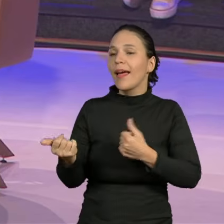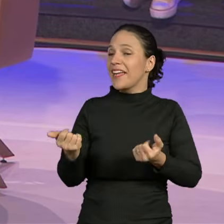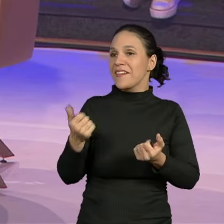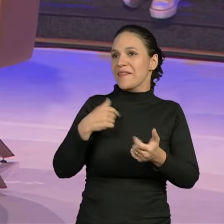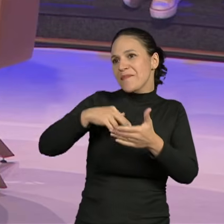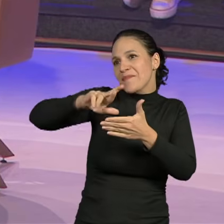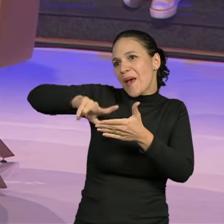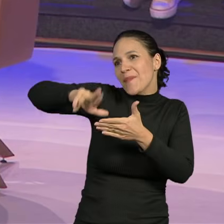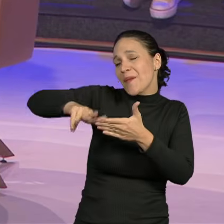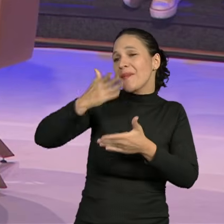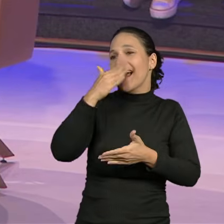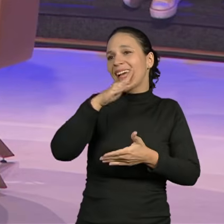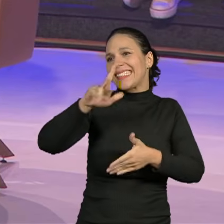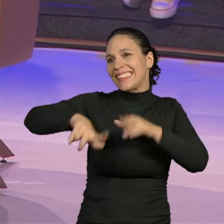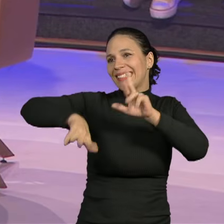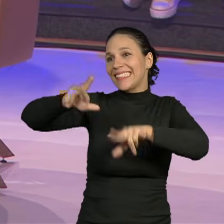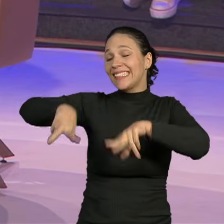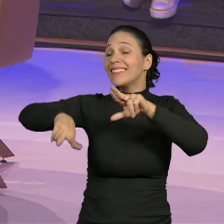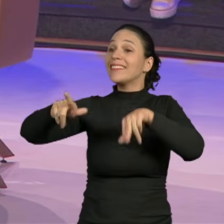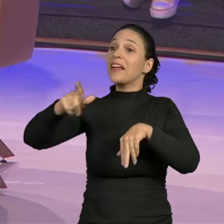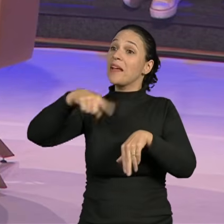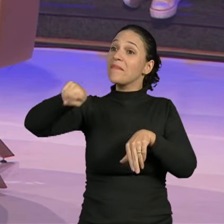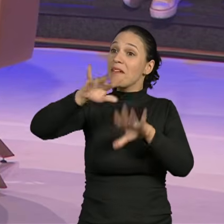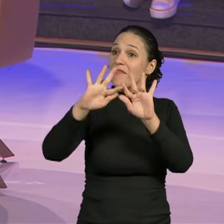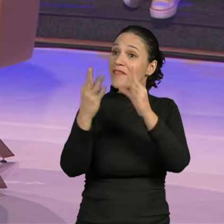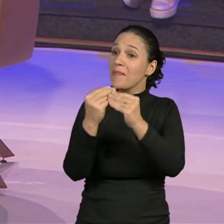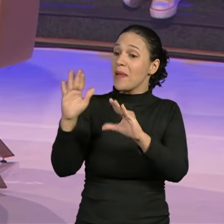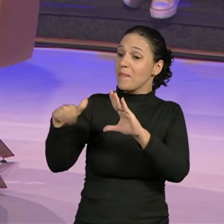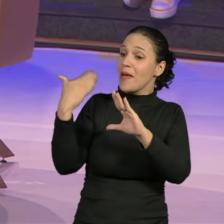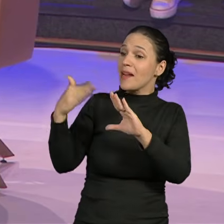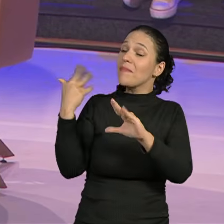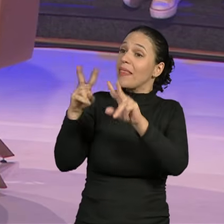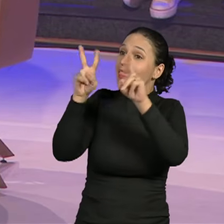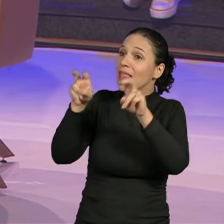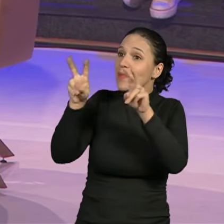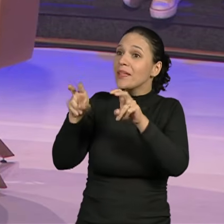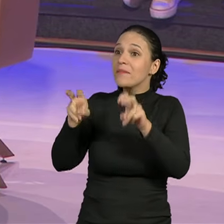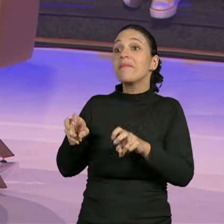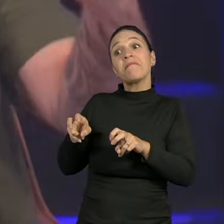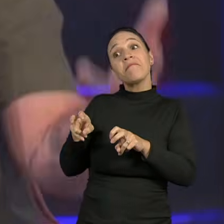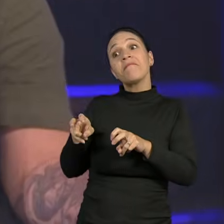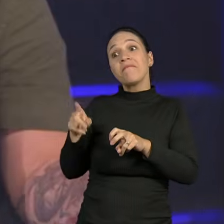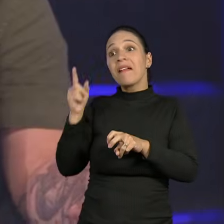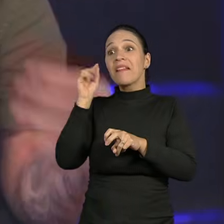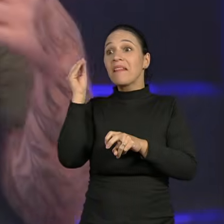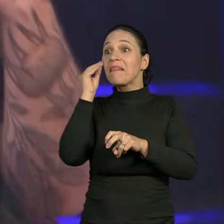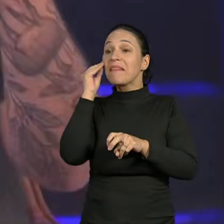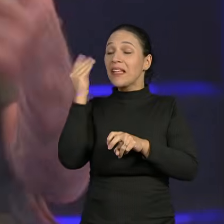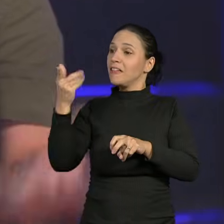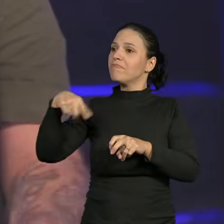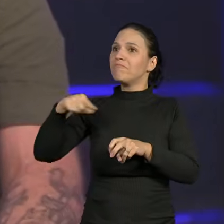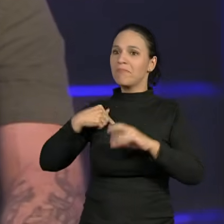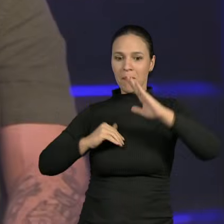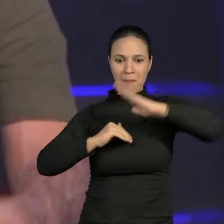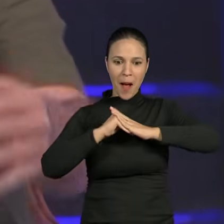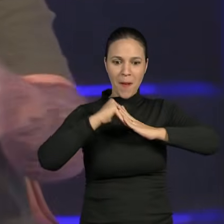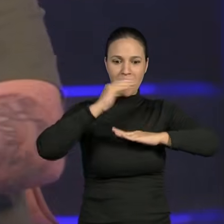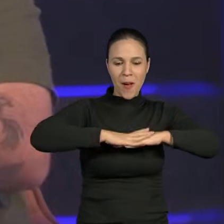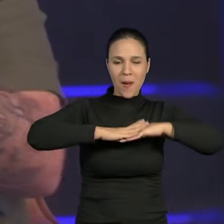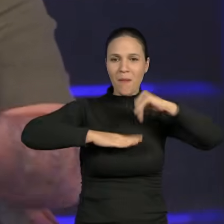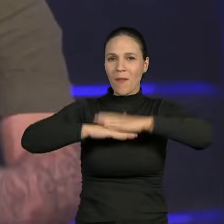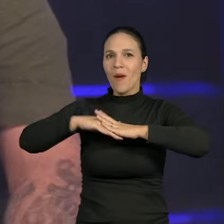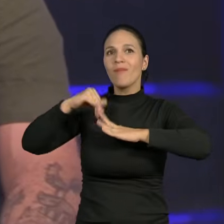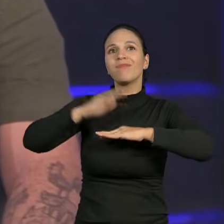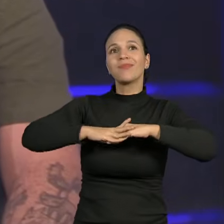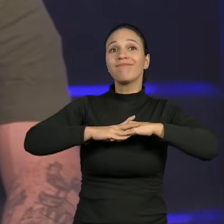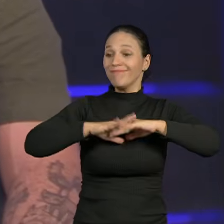então essas questões vão chegando para a gente através do público, e a gente acaba fazendo um processo de 4 mãos também, a gente junto com o público,